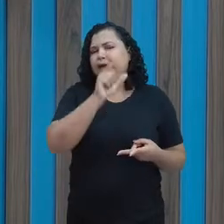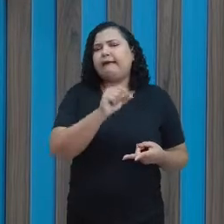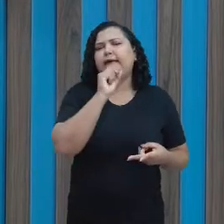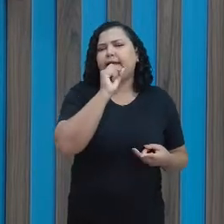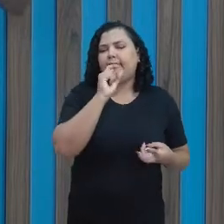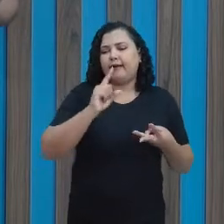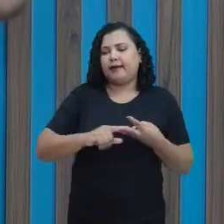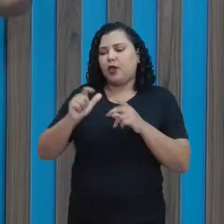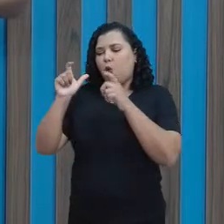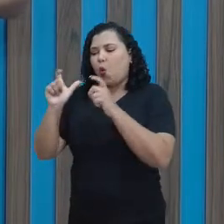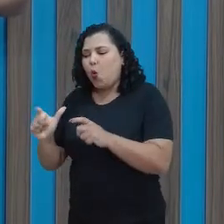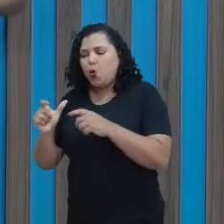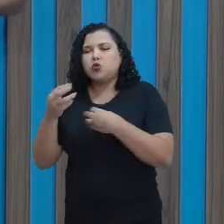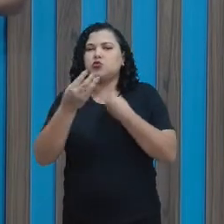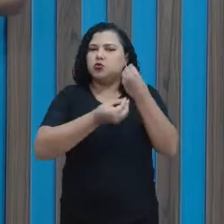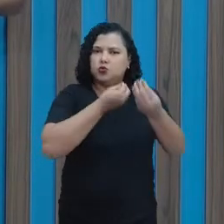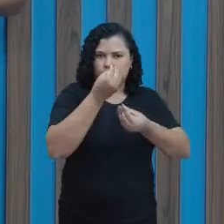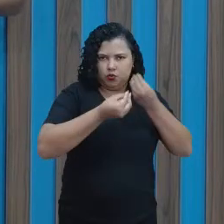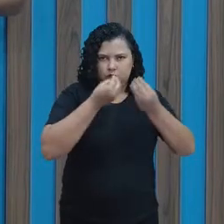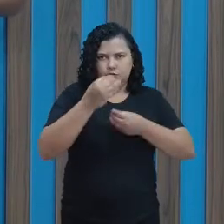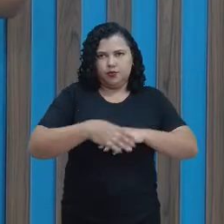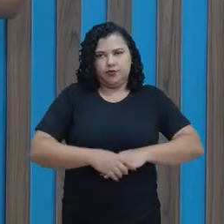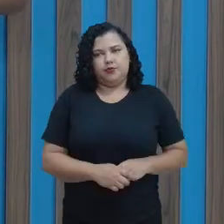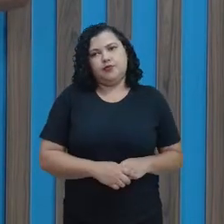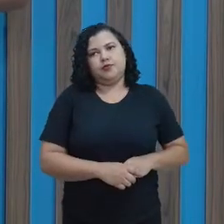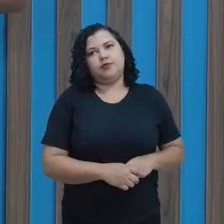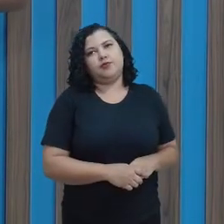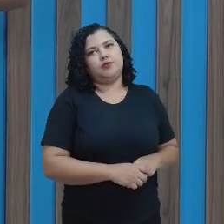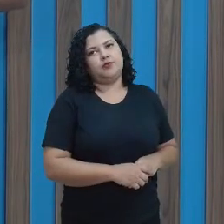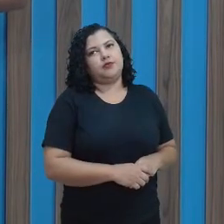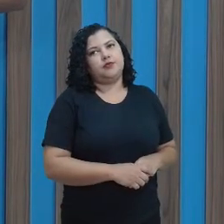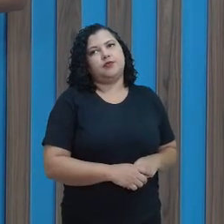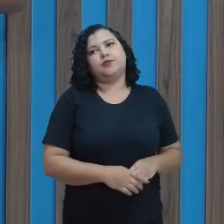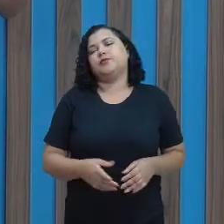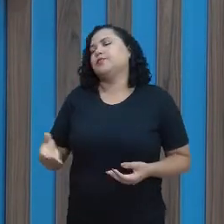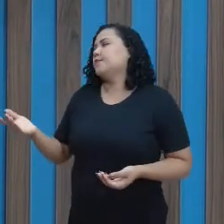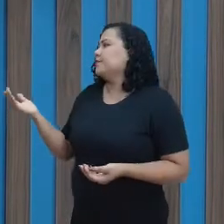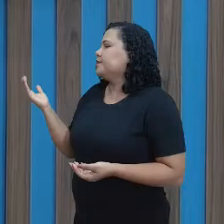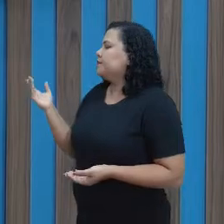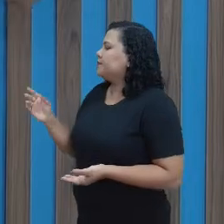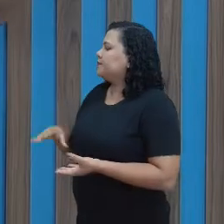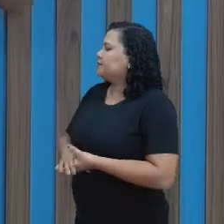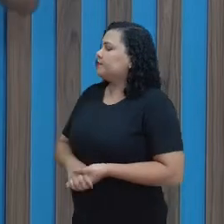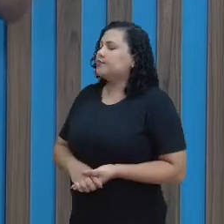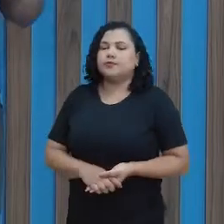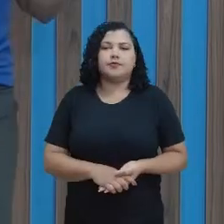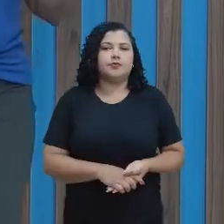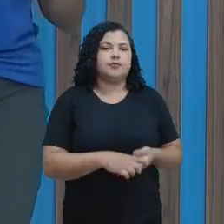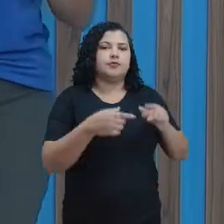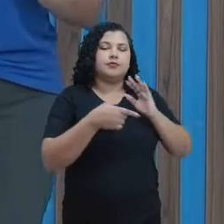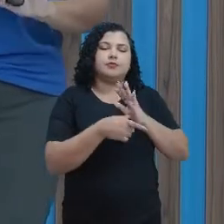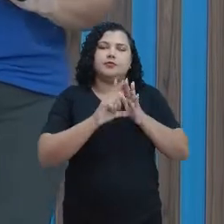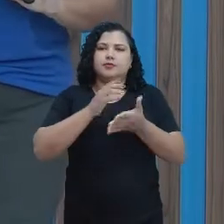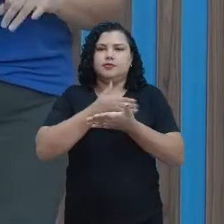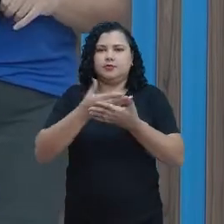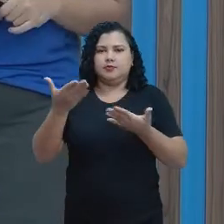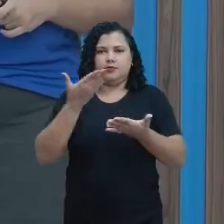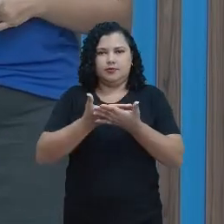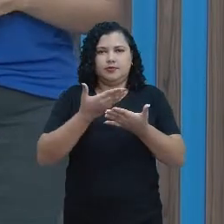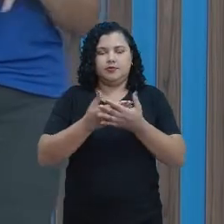quem, onde e como. Tá? E aí agora a gente vai, antes da gente começar a estudar os pronomes